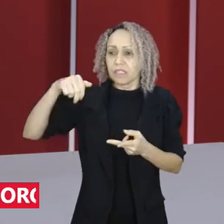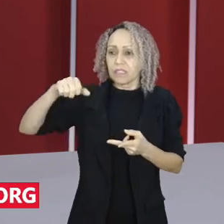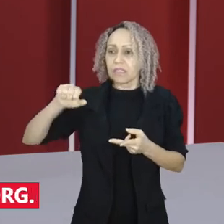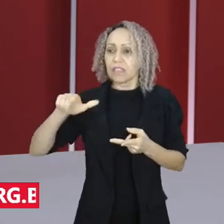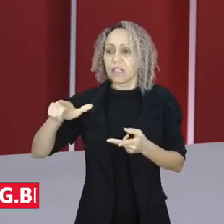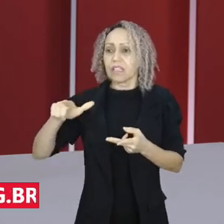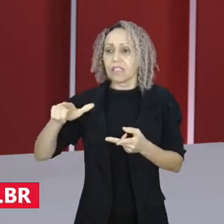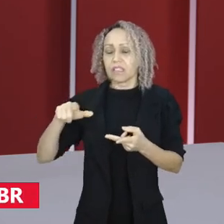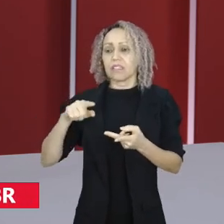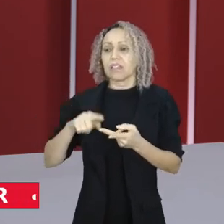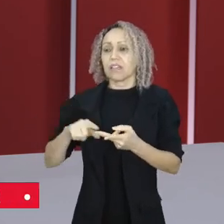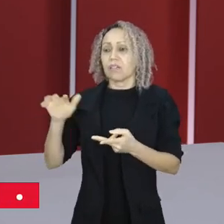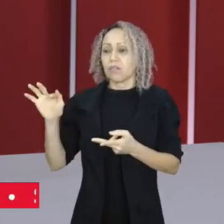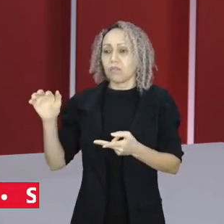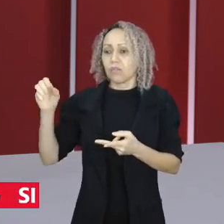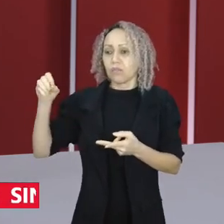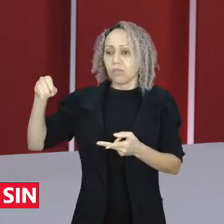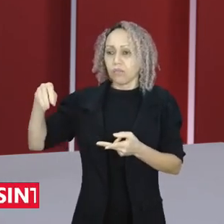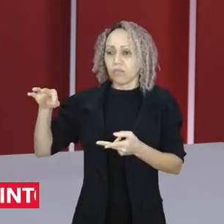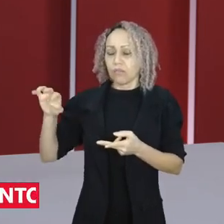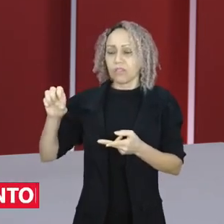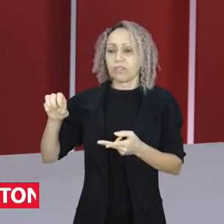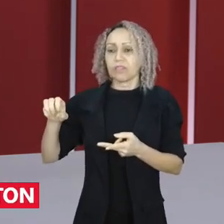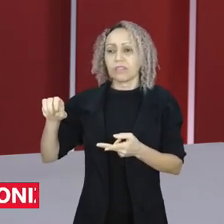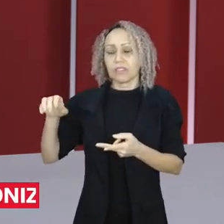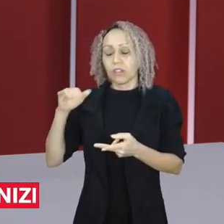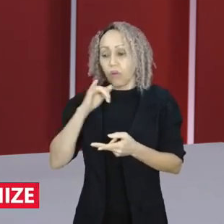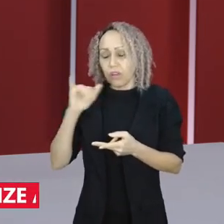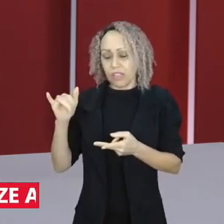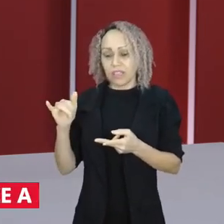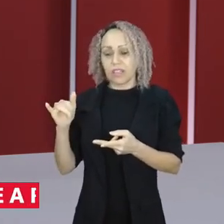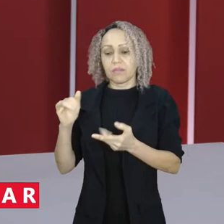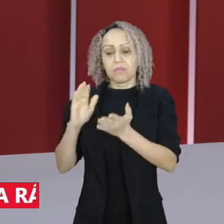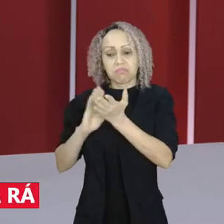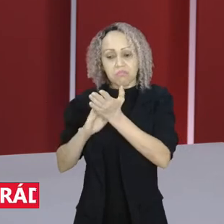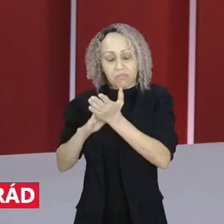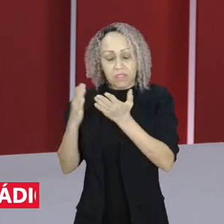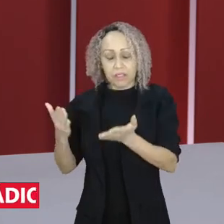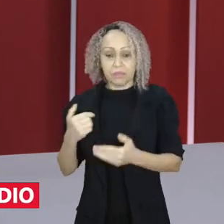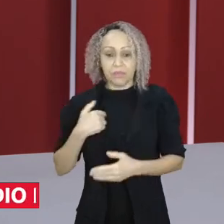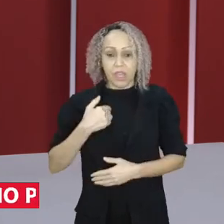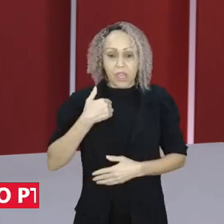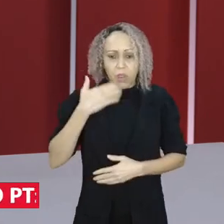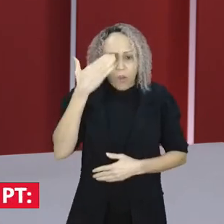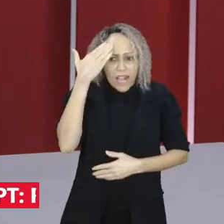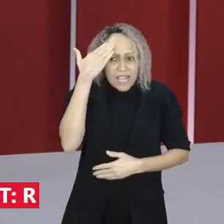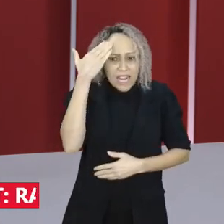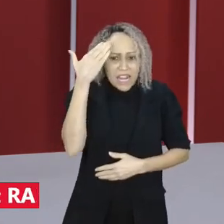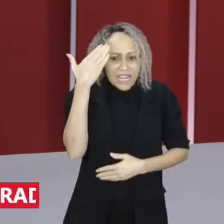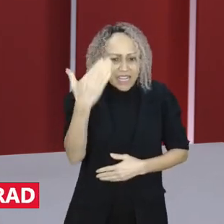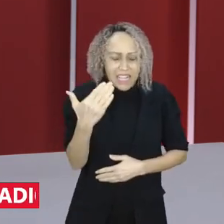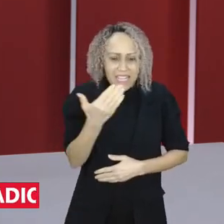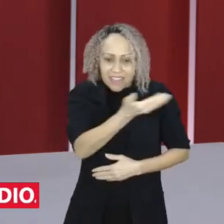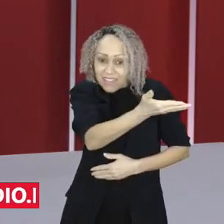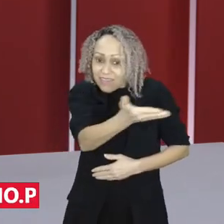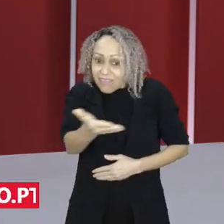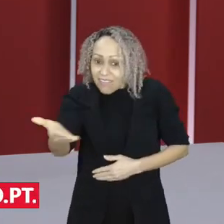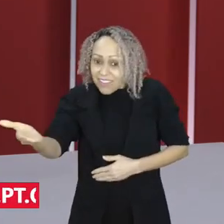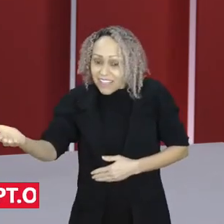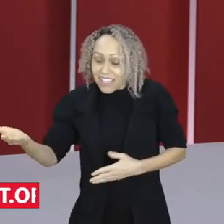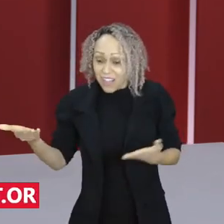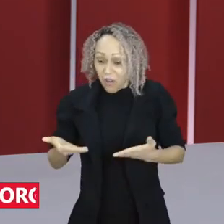saudação e eu agradeço muito a participação de vocês a companhia de vocês nessa segunda-feira dia 5 de dezembro